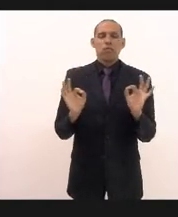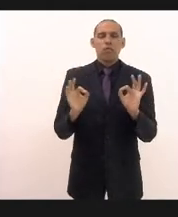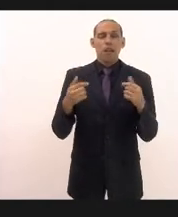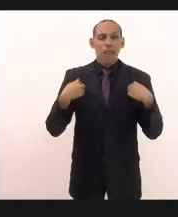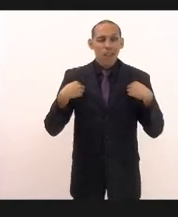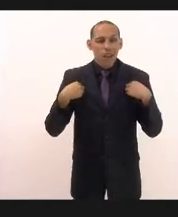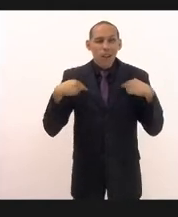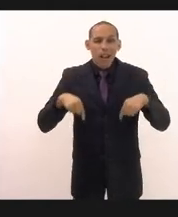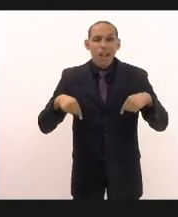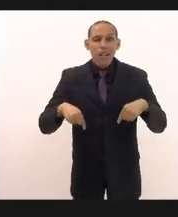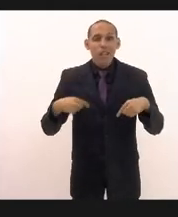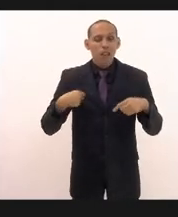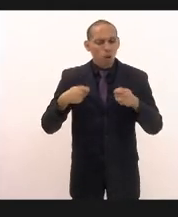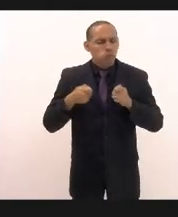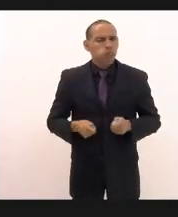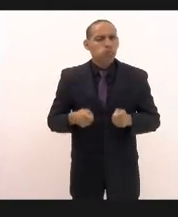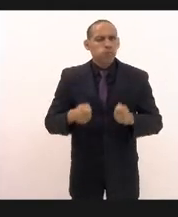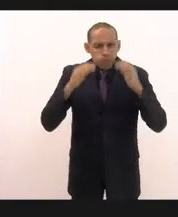exijo respeito.